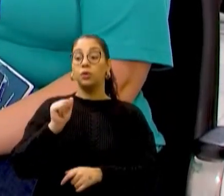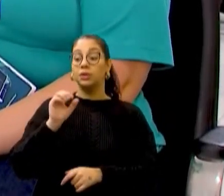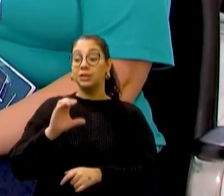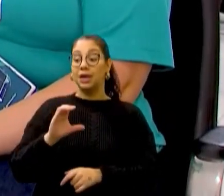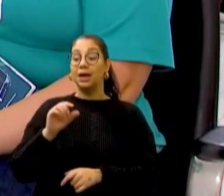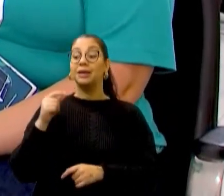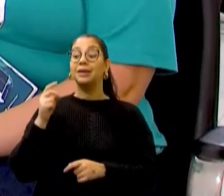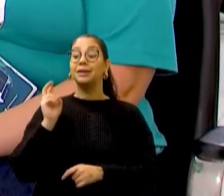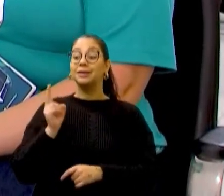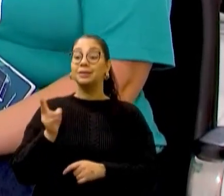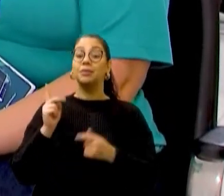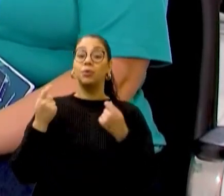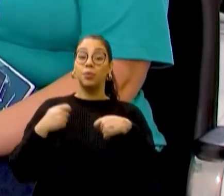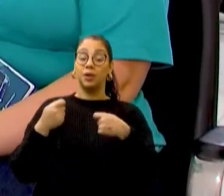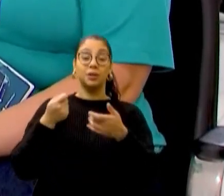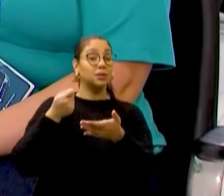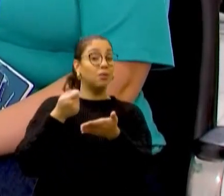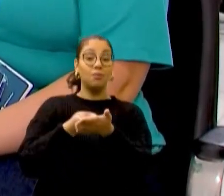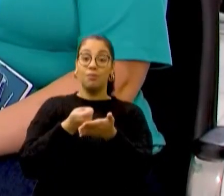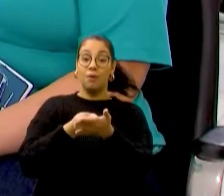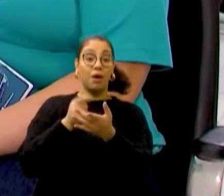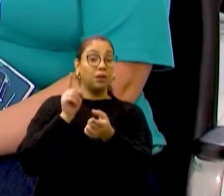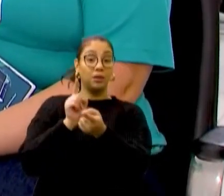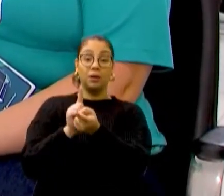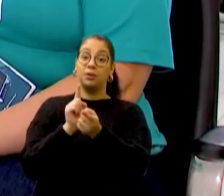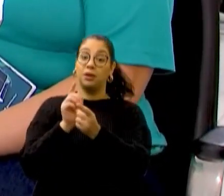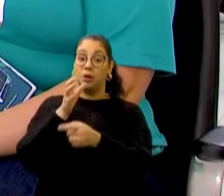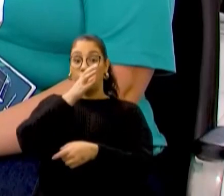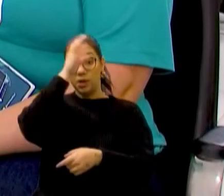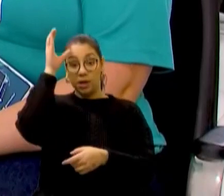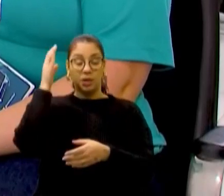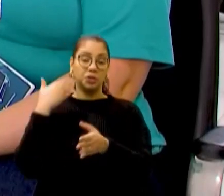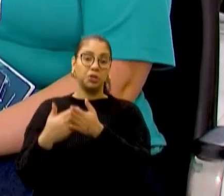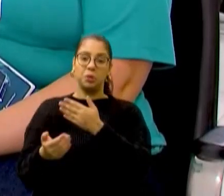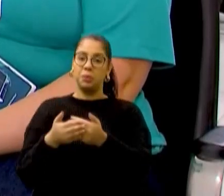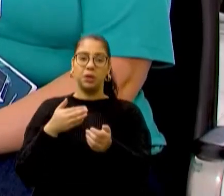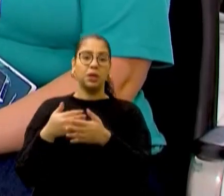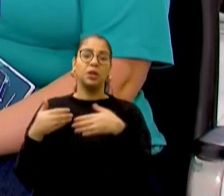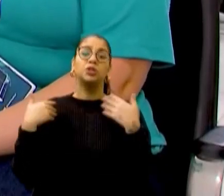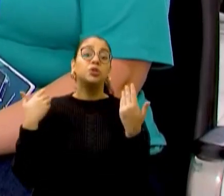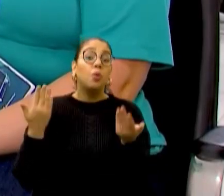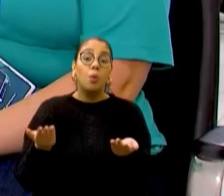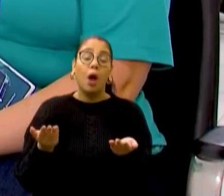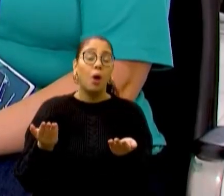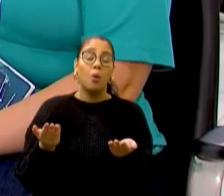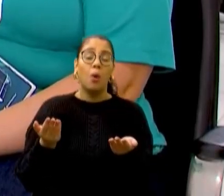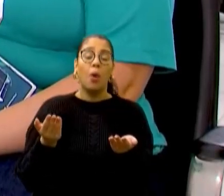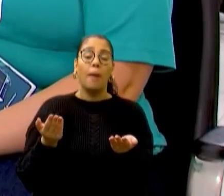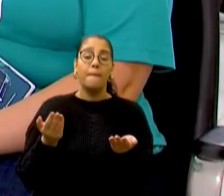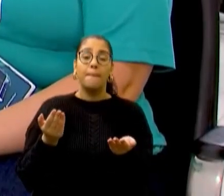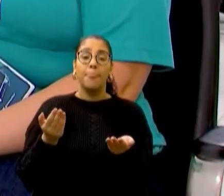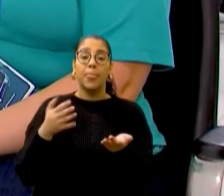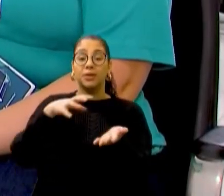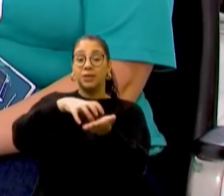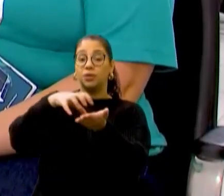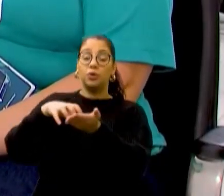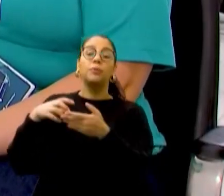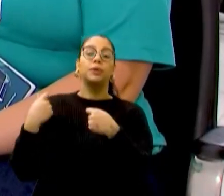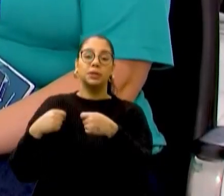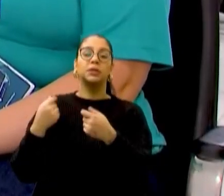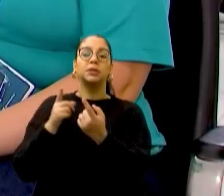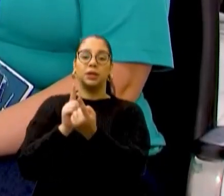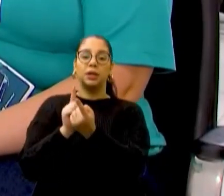o saque sempre tem o dever de atender o cliente Independente de Que setor é então a gente direciona porém acompanha